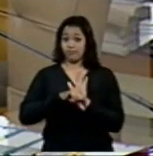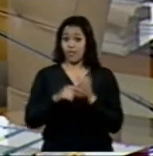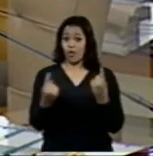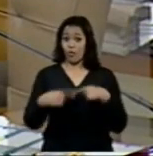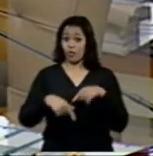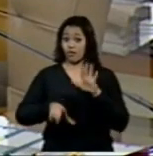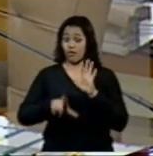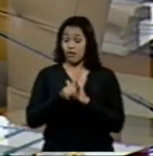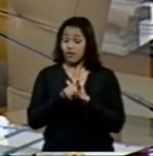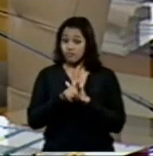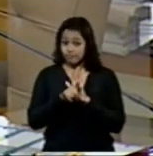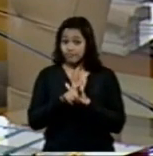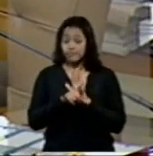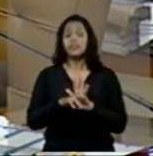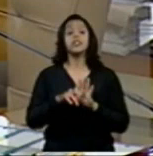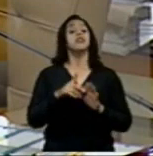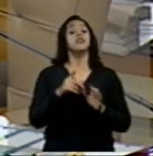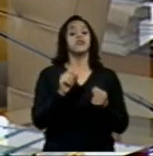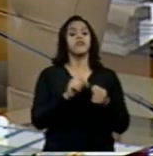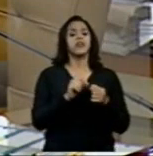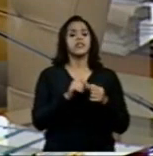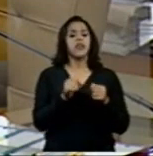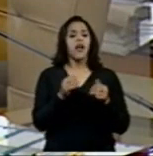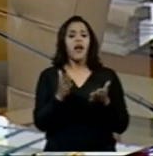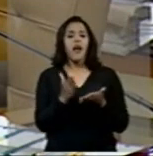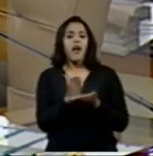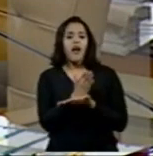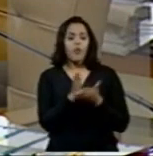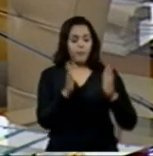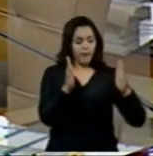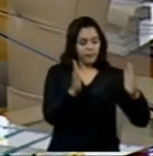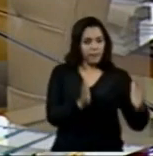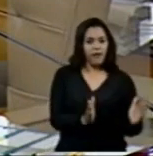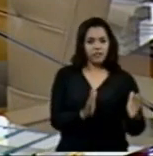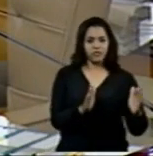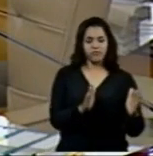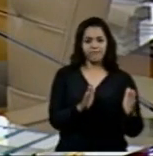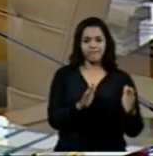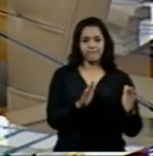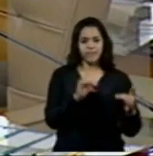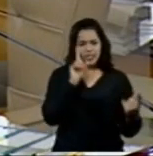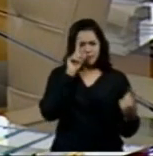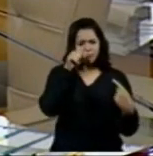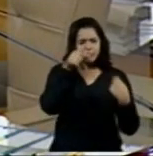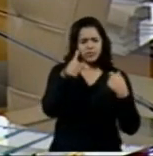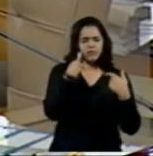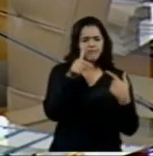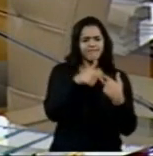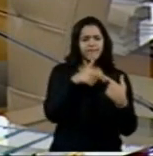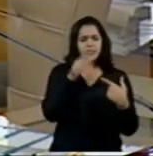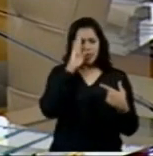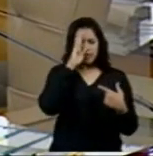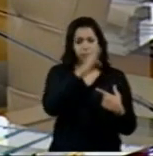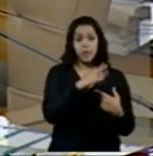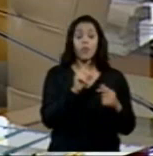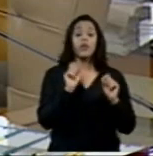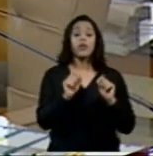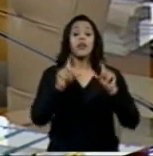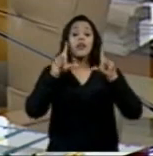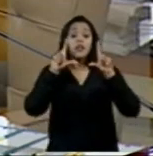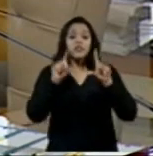pela reclamada de parte de sua atividade fim, com o nítido propósito de